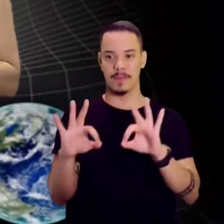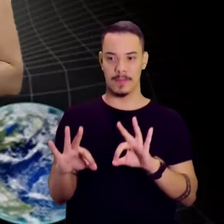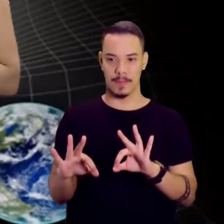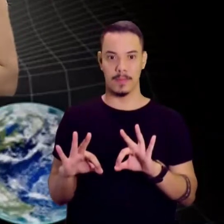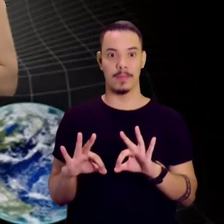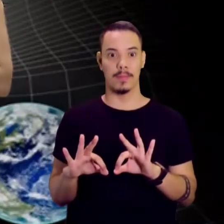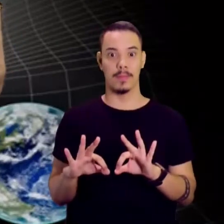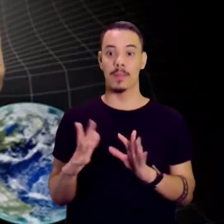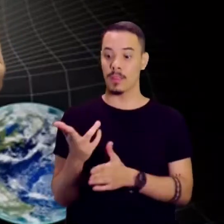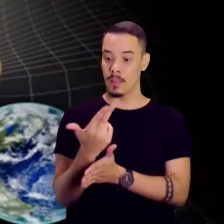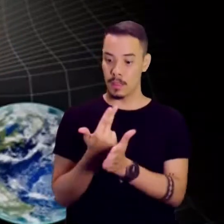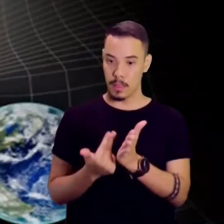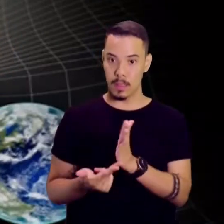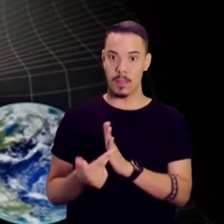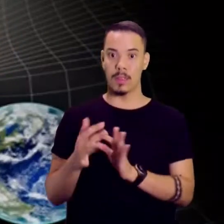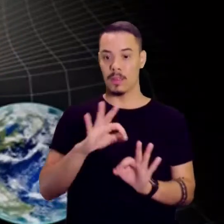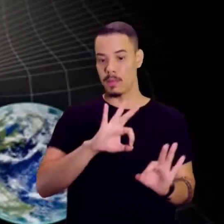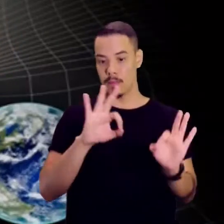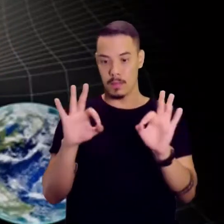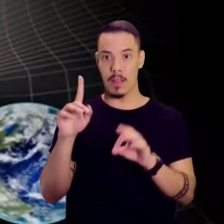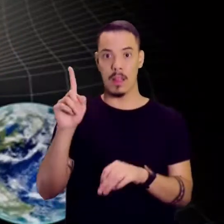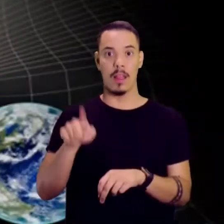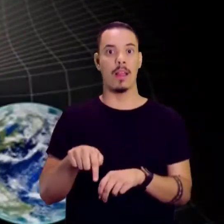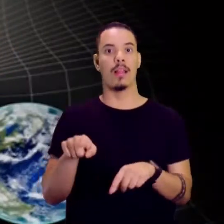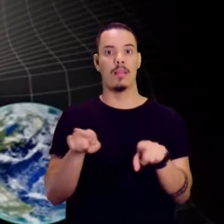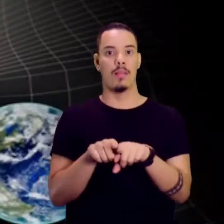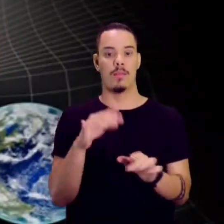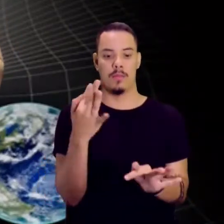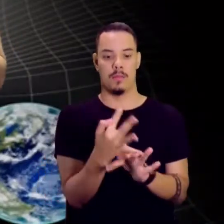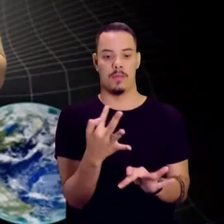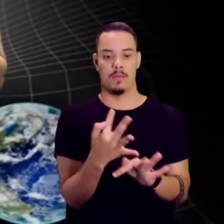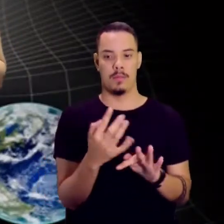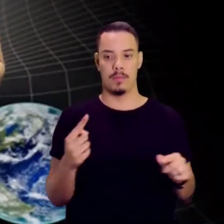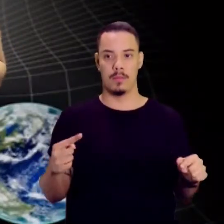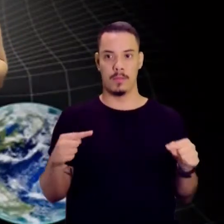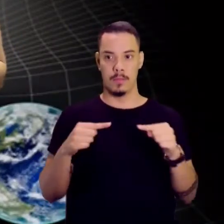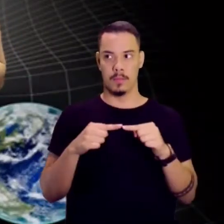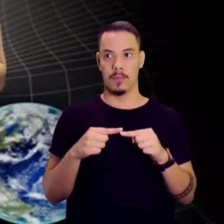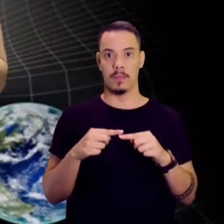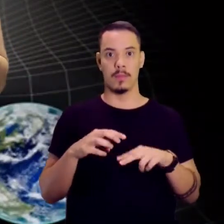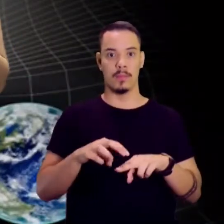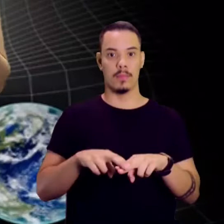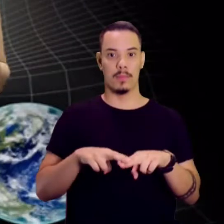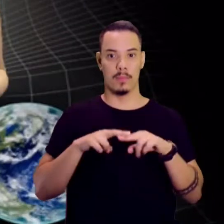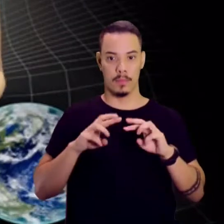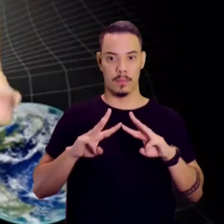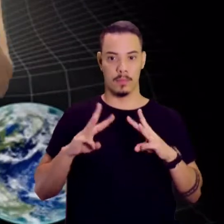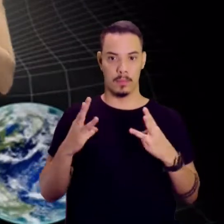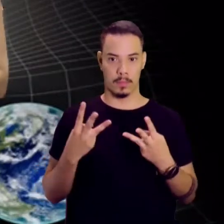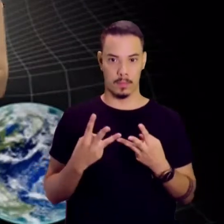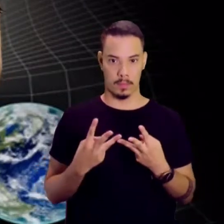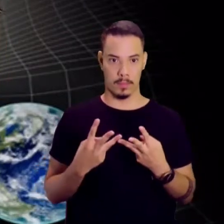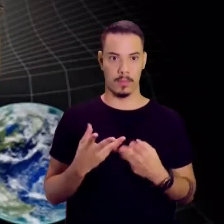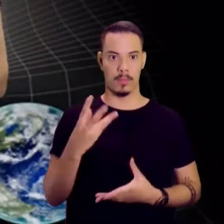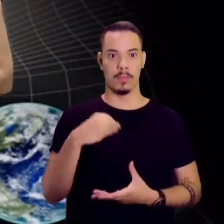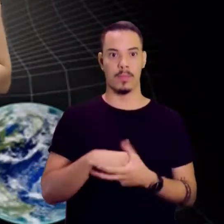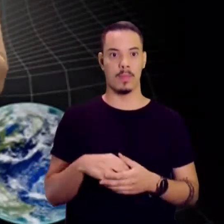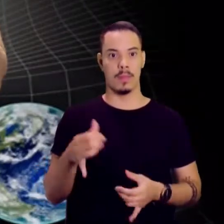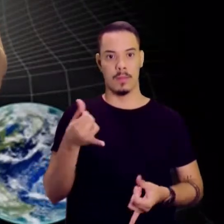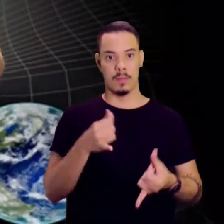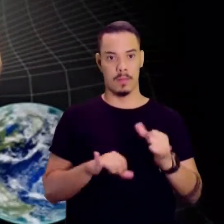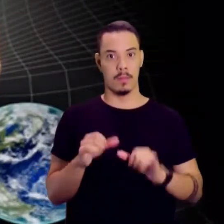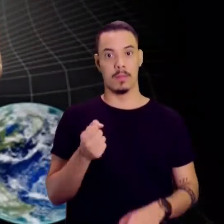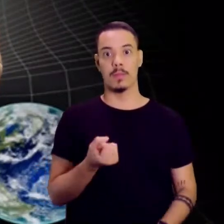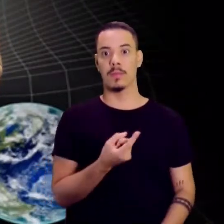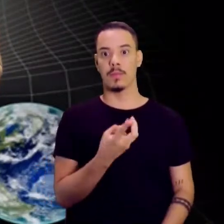Desenho é física. Desenho é física. Então, pessoal, o exemplo que a massa, que é a medida da inércia, lá na química, a quantidade de matéria,